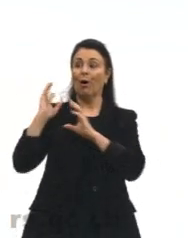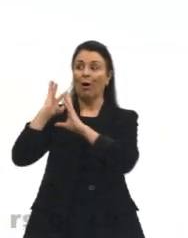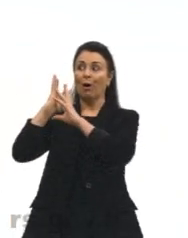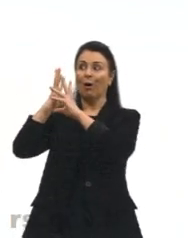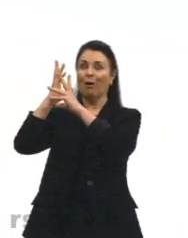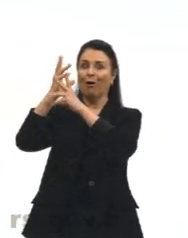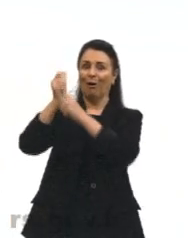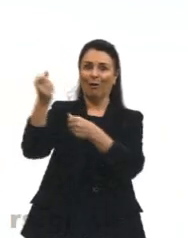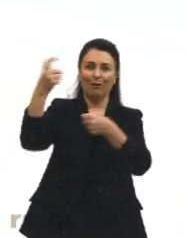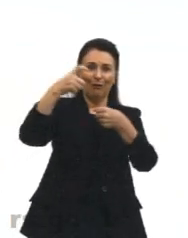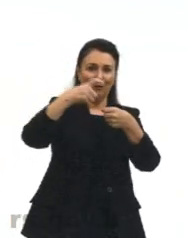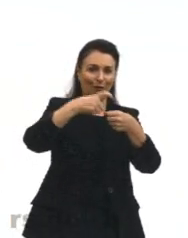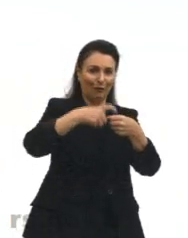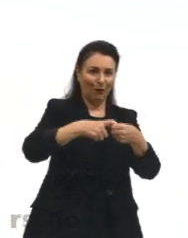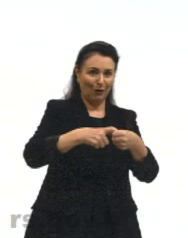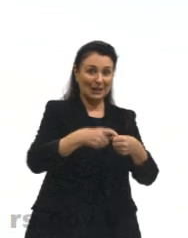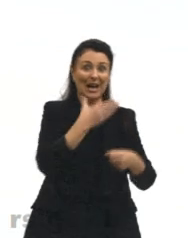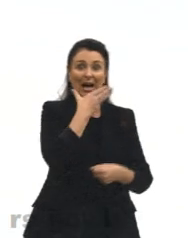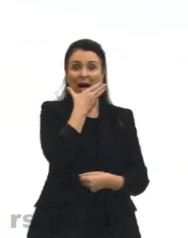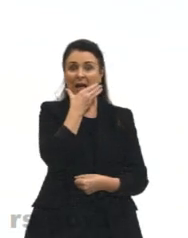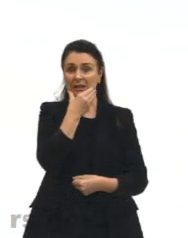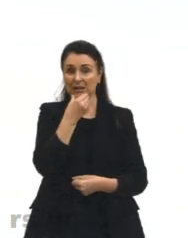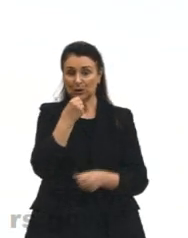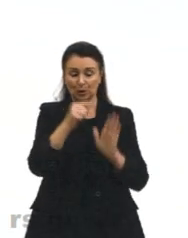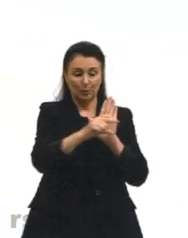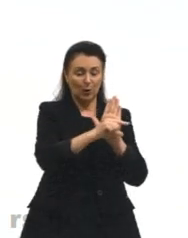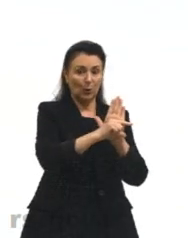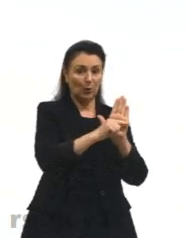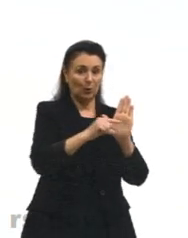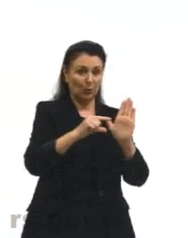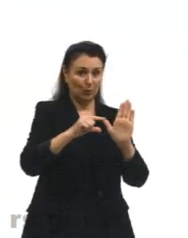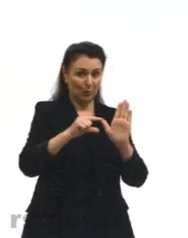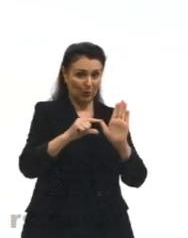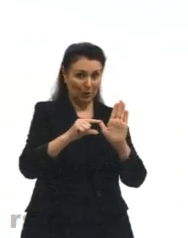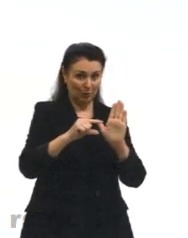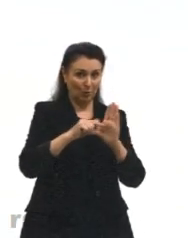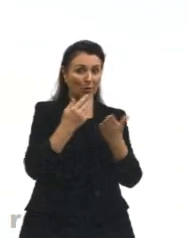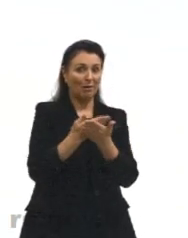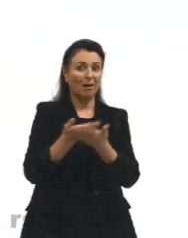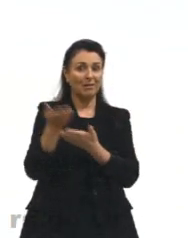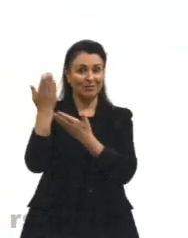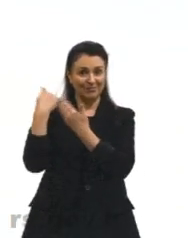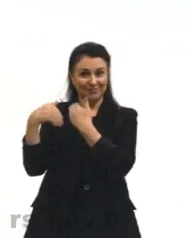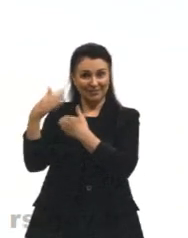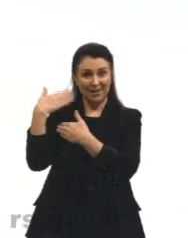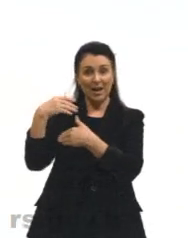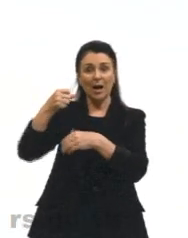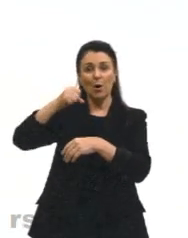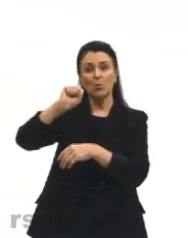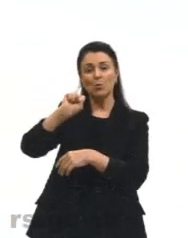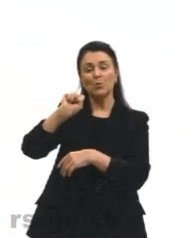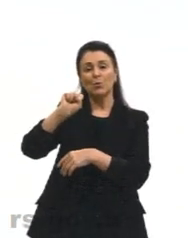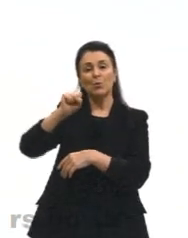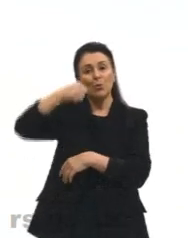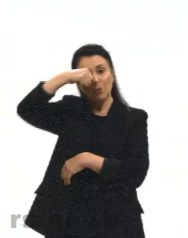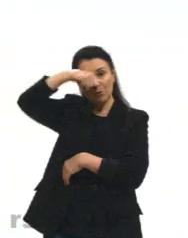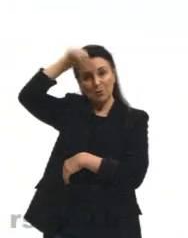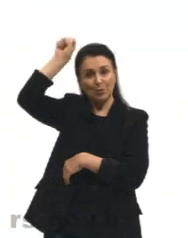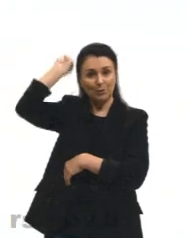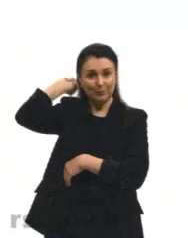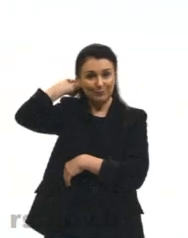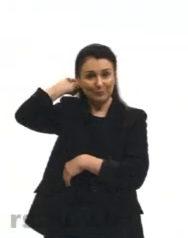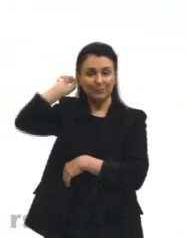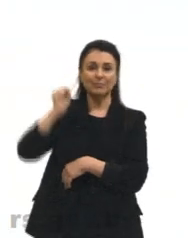esse carinho a simpático aqui que você já conhece ainda virão nas aulas anteriores que é o Fernando só seguir no curso